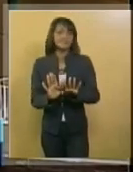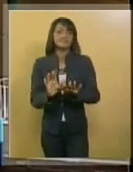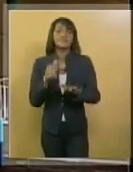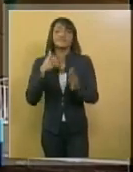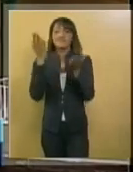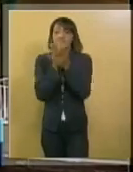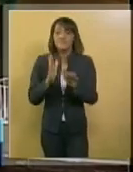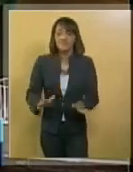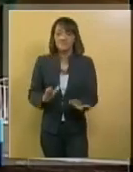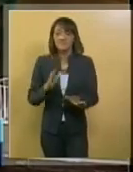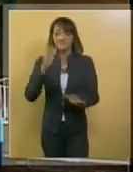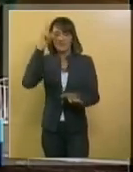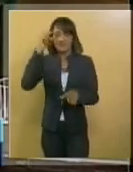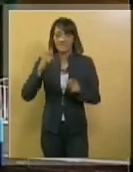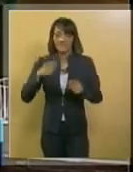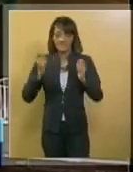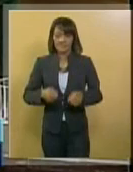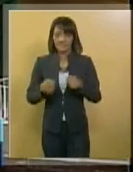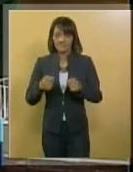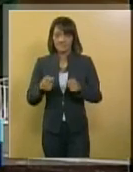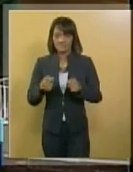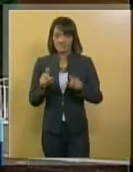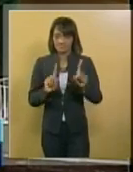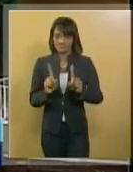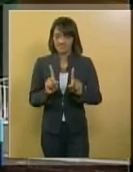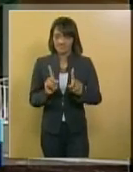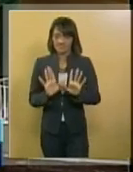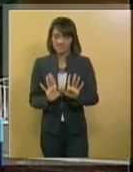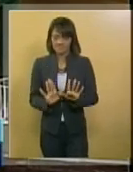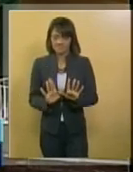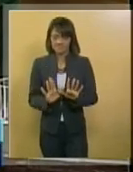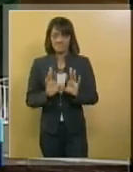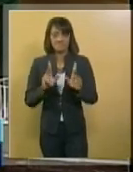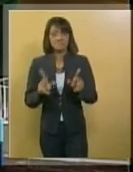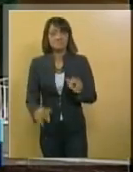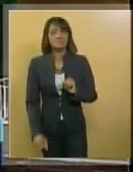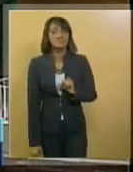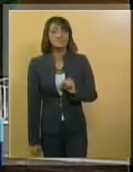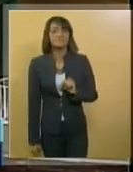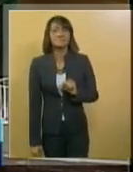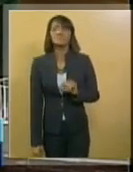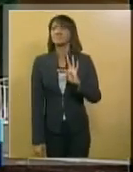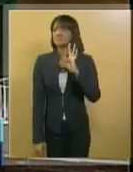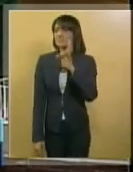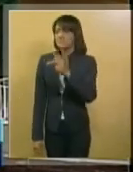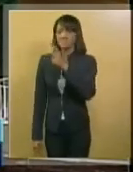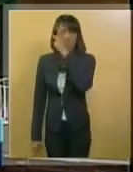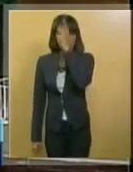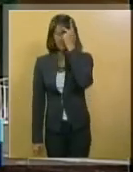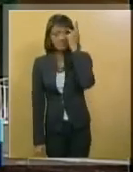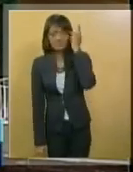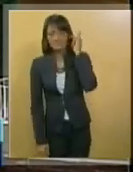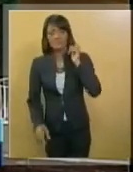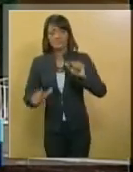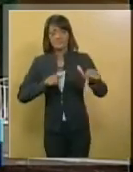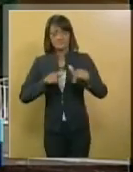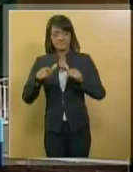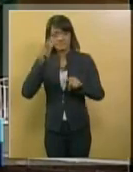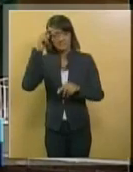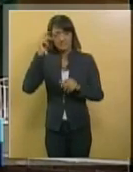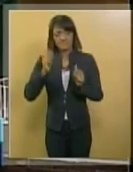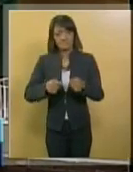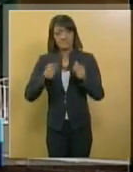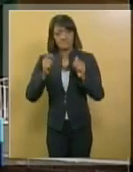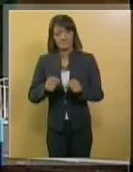com a profissão de carroceiro, ao contrário, muito pelo contrário. Não é dignidade para nenhum carroceiro ele estar sendo rechaçado